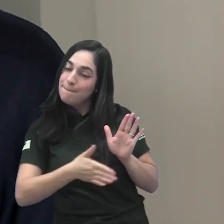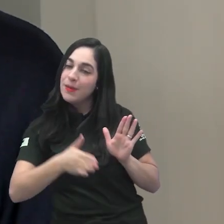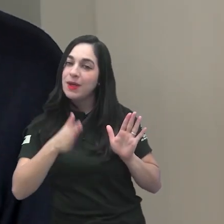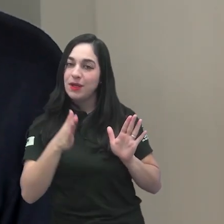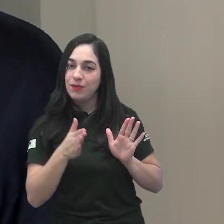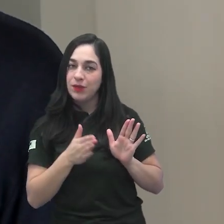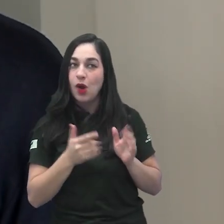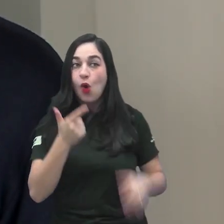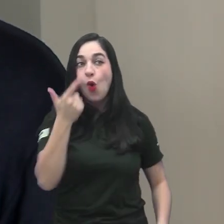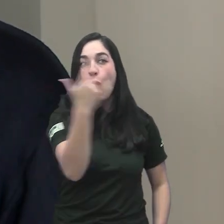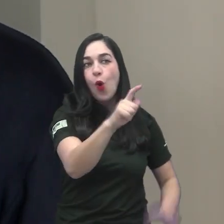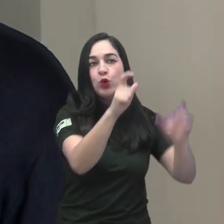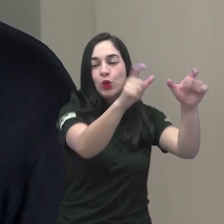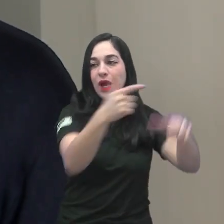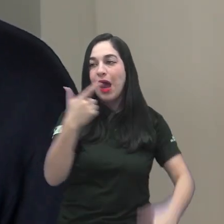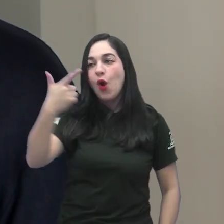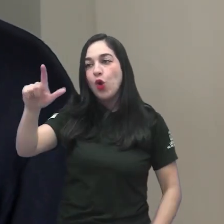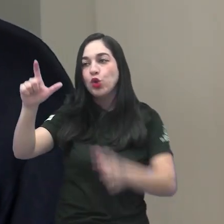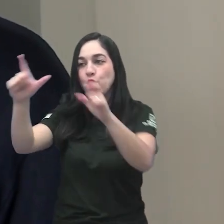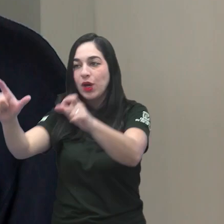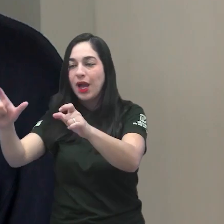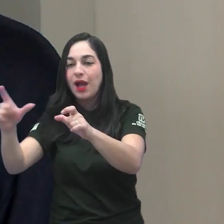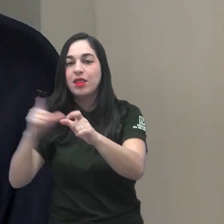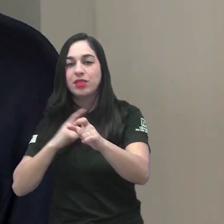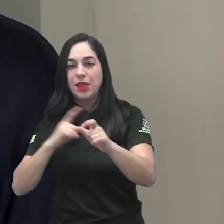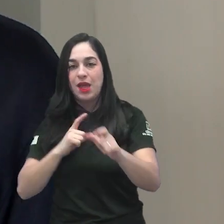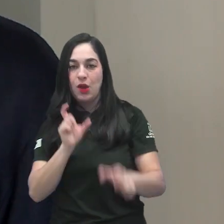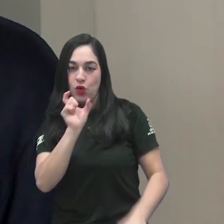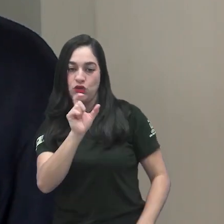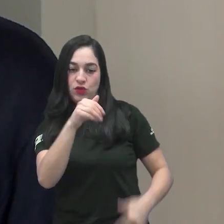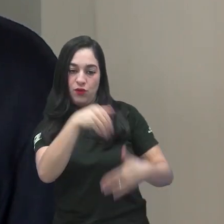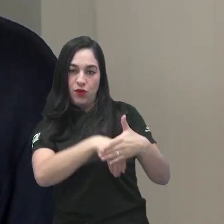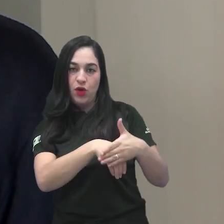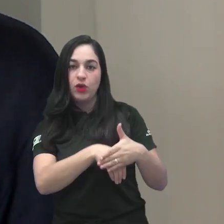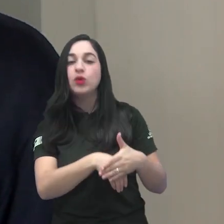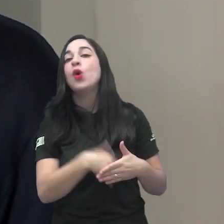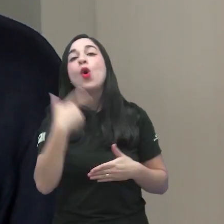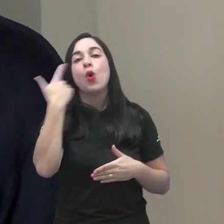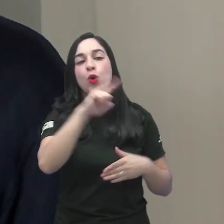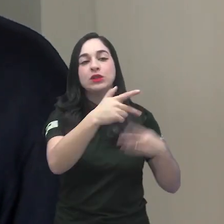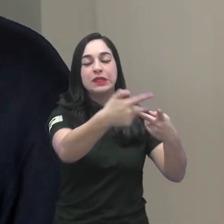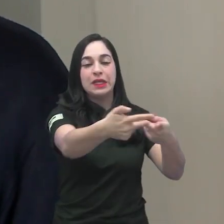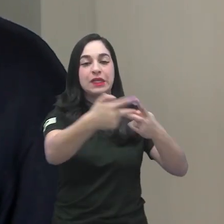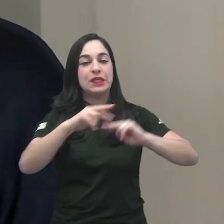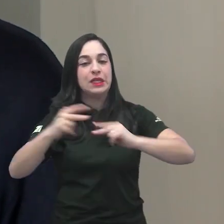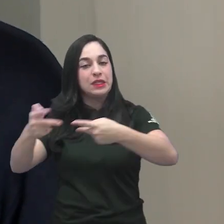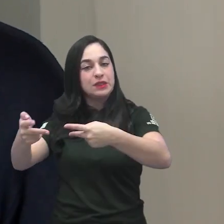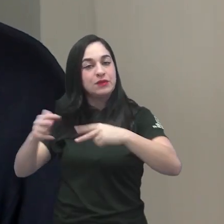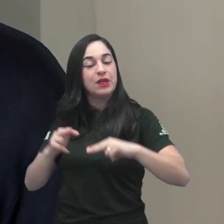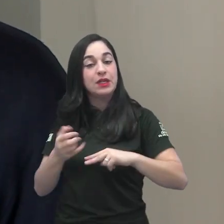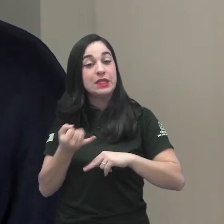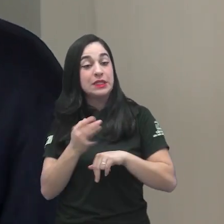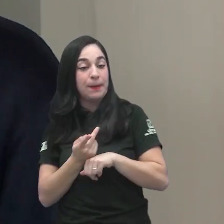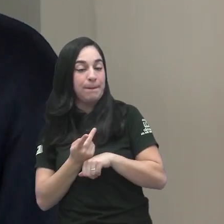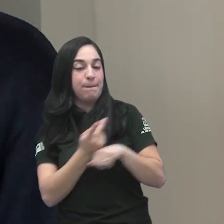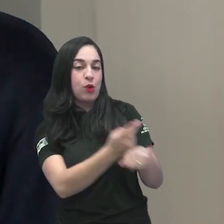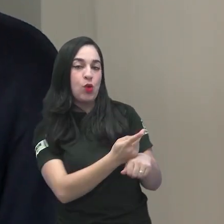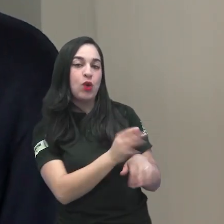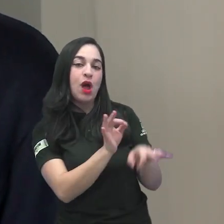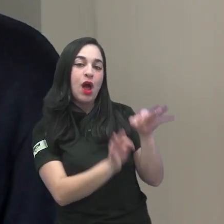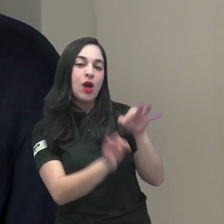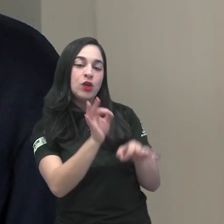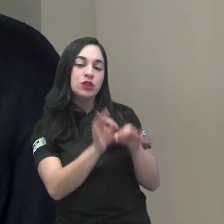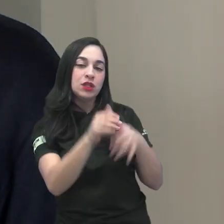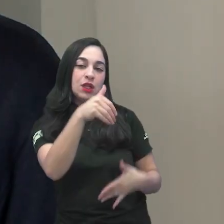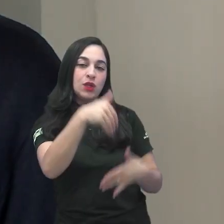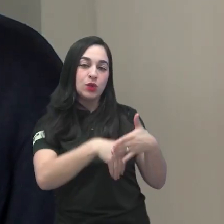o título eleitoral em outro município e quiserem votar em São José dos Campos, eles conseguem, dentro desse prazo,